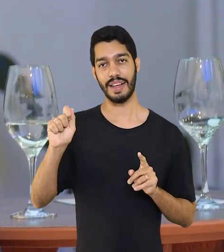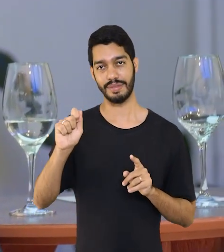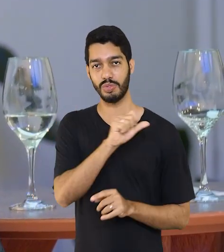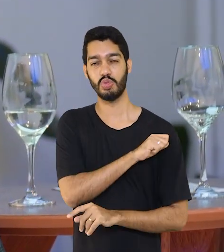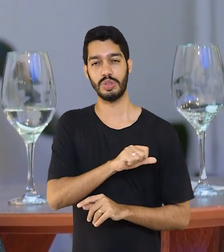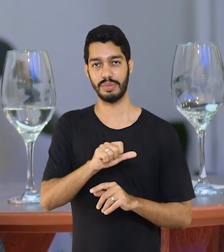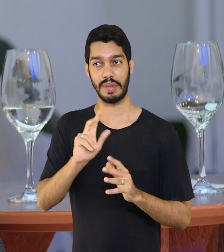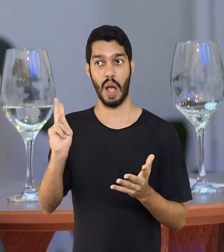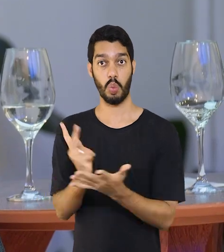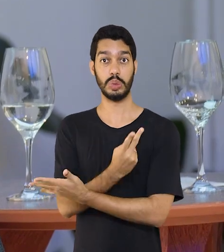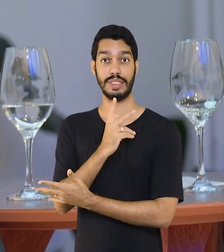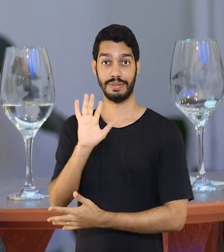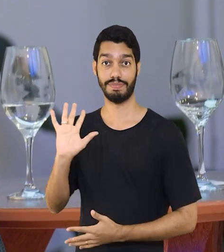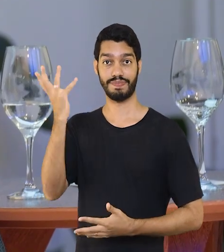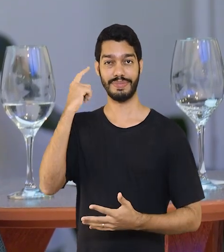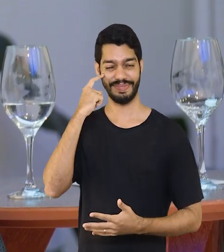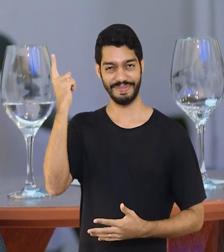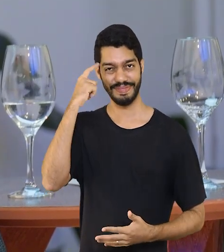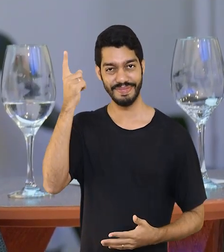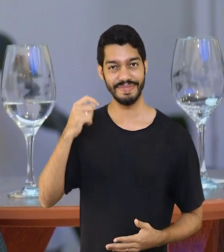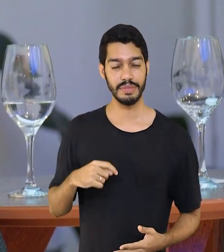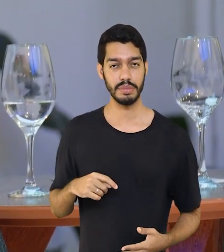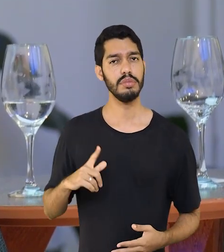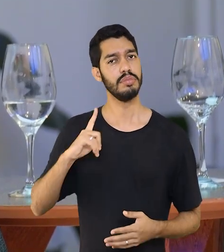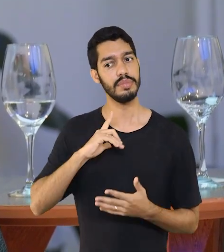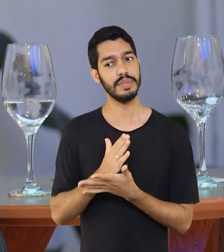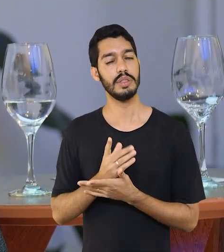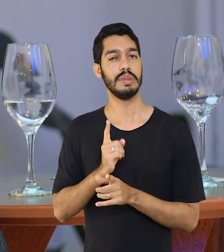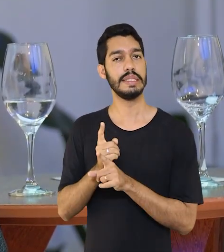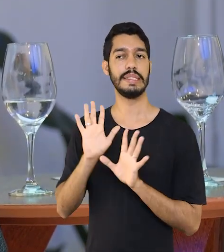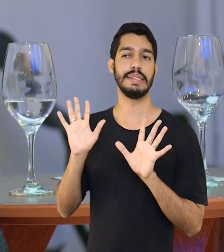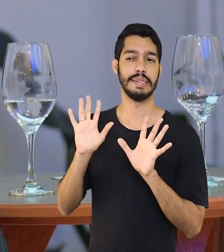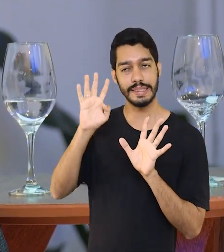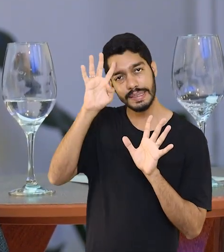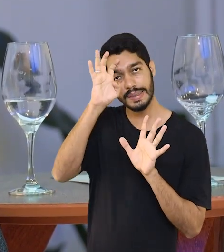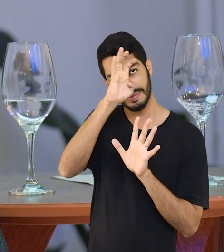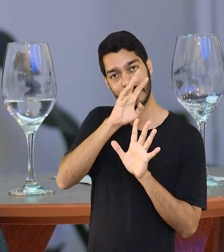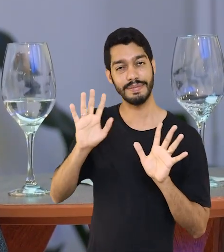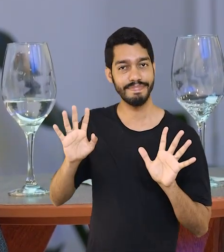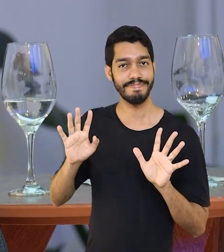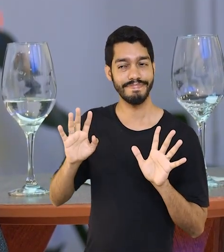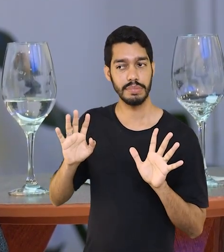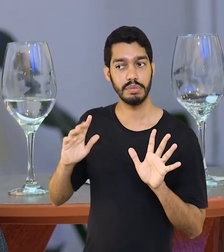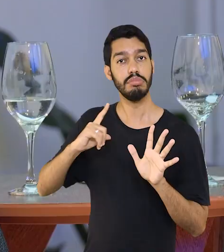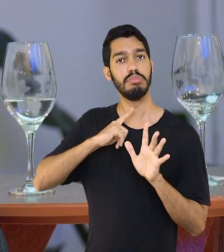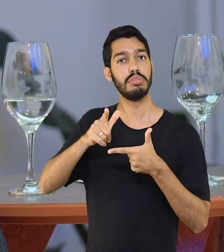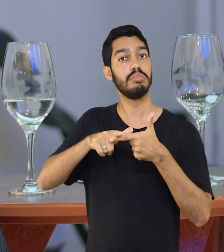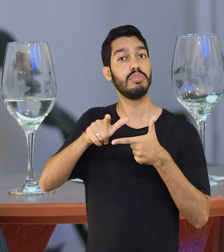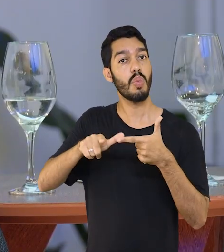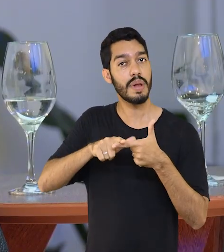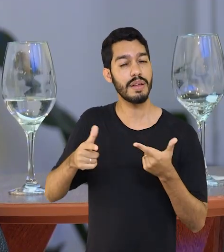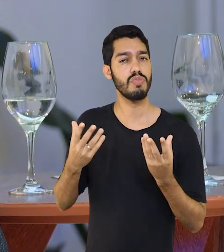Janeiro. E é identificado uma das questões que são muito complicadas quando você tem, né,